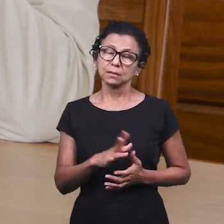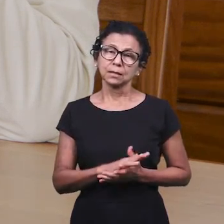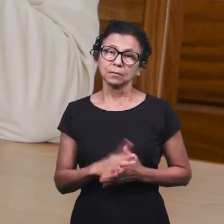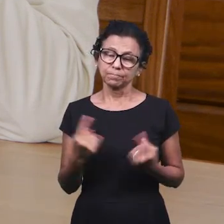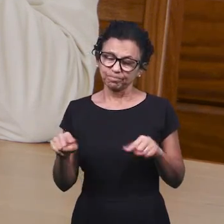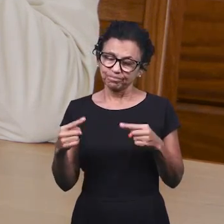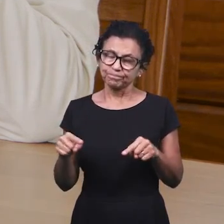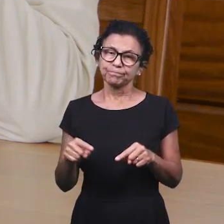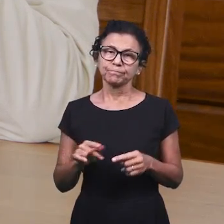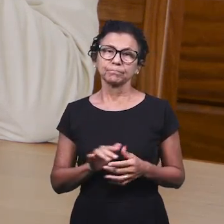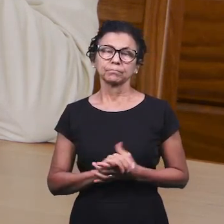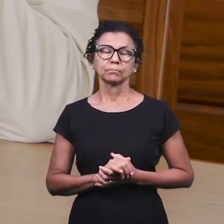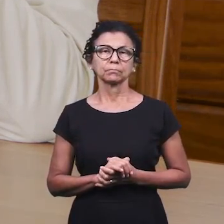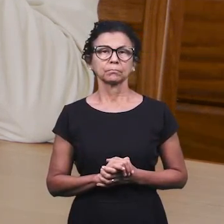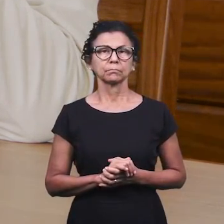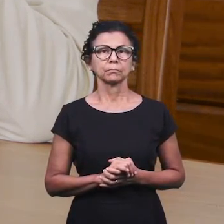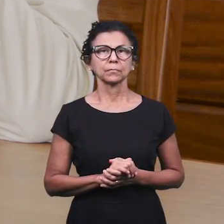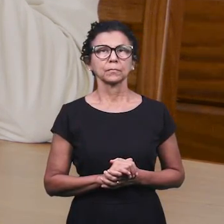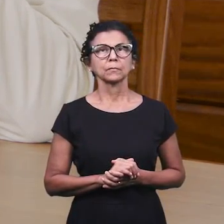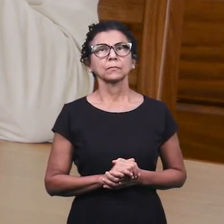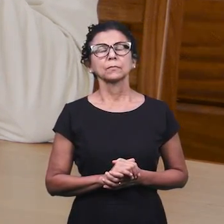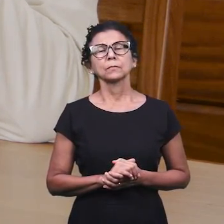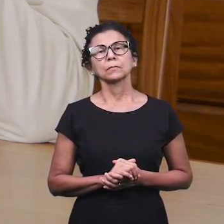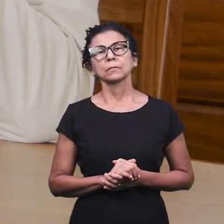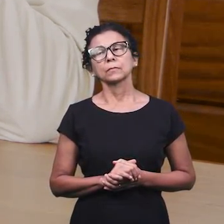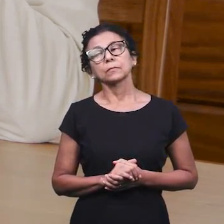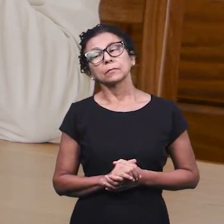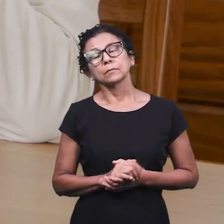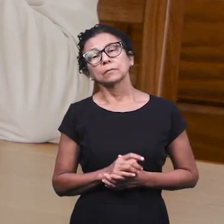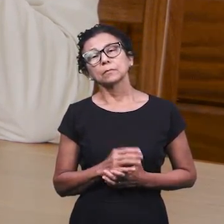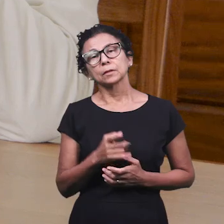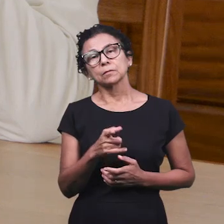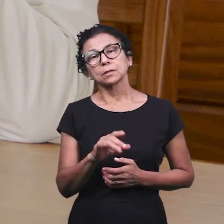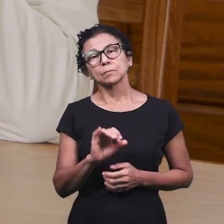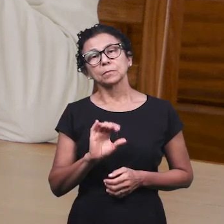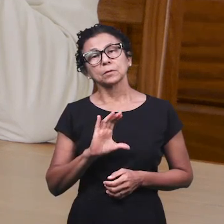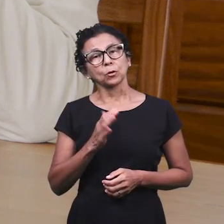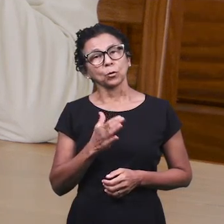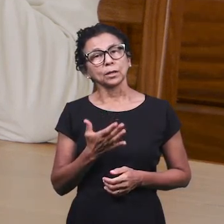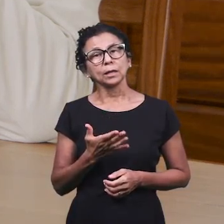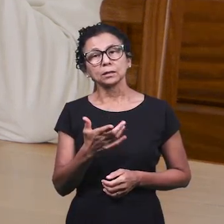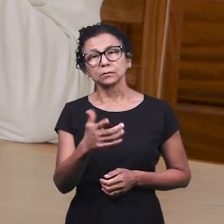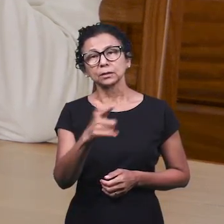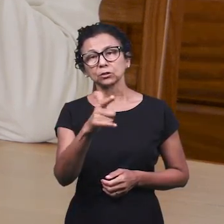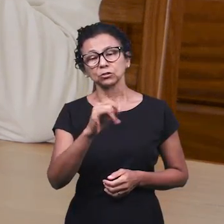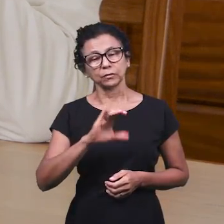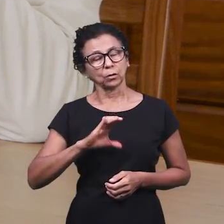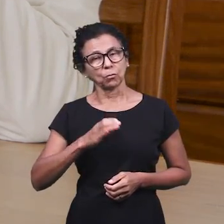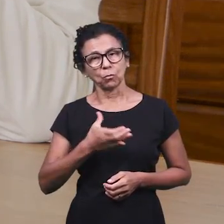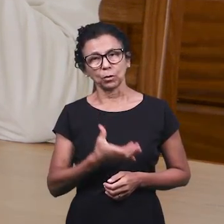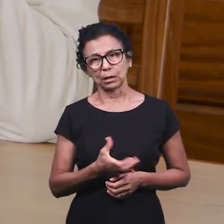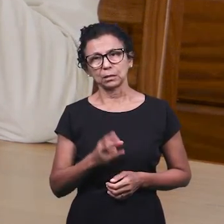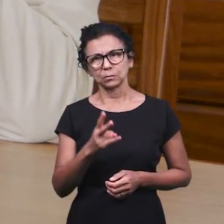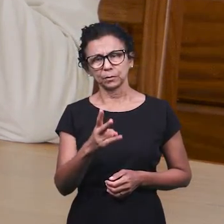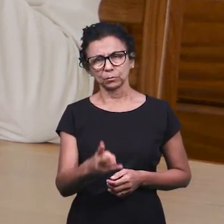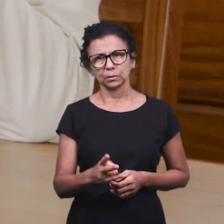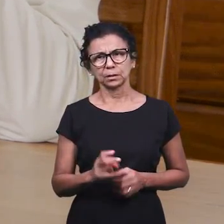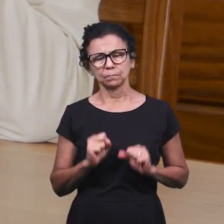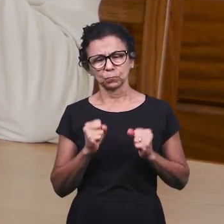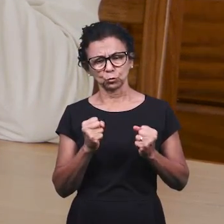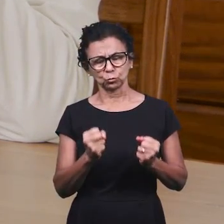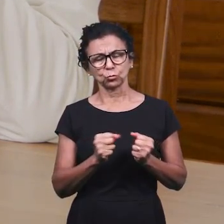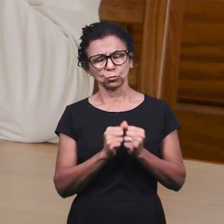pressão. Porque se você não estiver pronto para enfrentar as pressões dessa hora, a sua família vai se desfazer. Então, você tem que estar pronto para